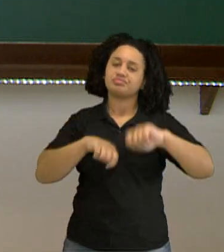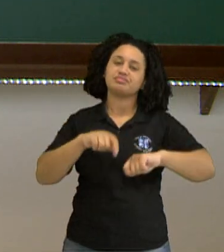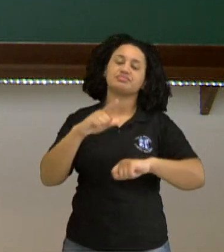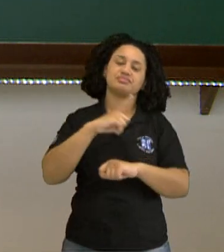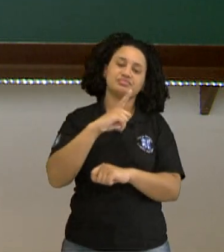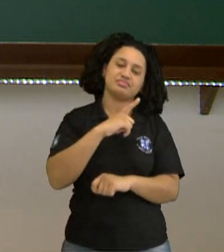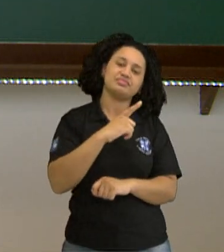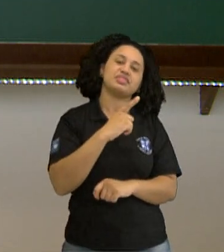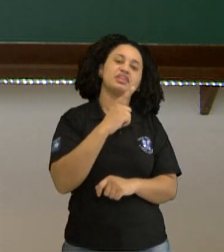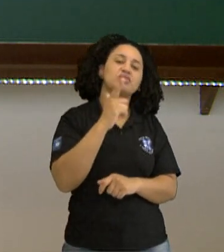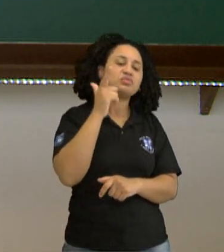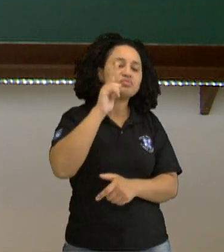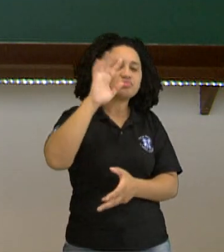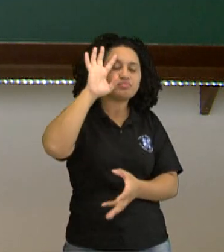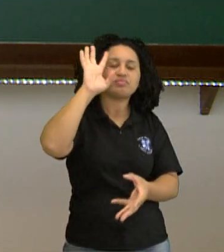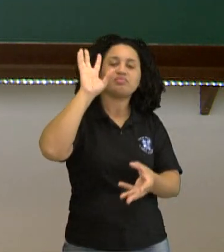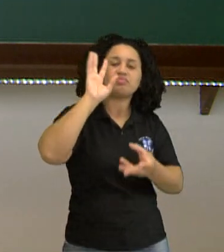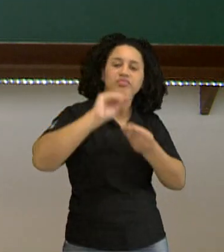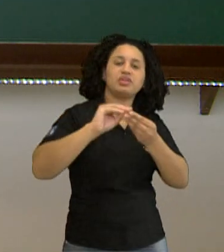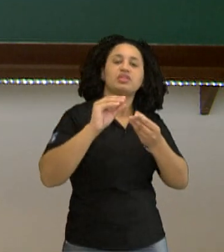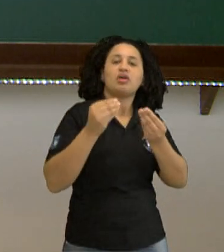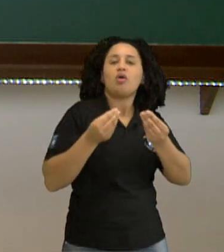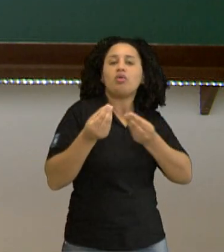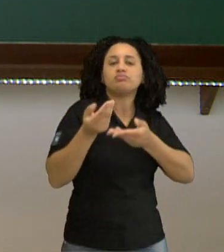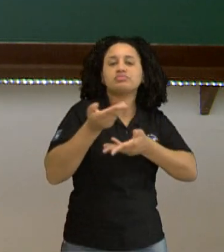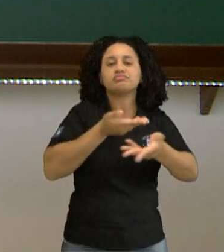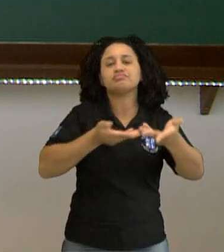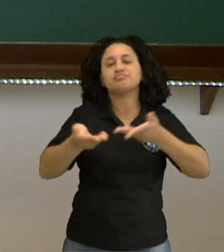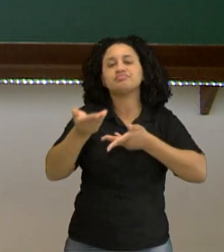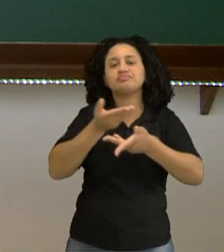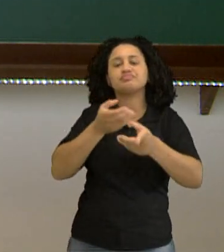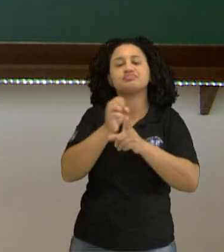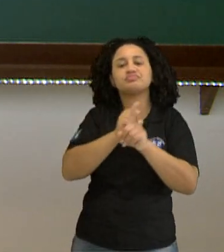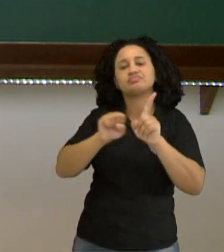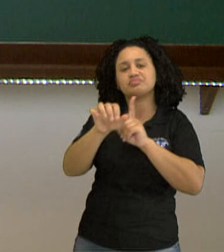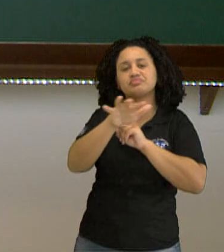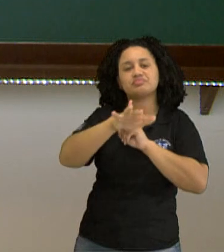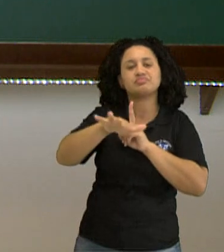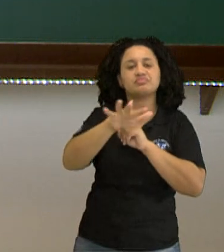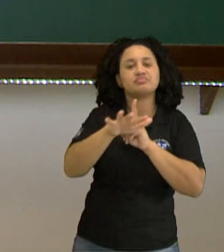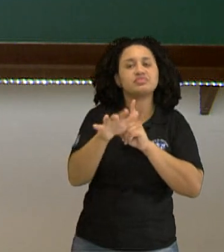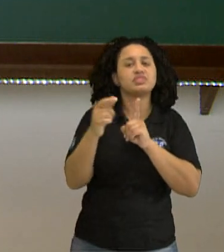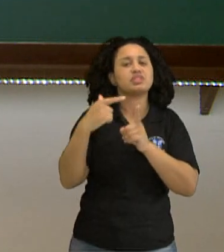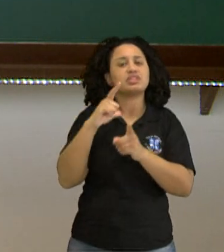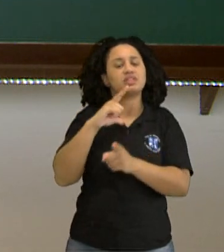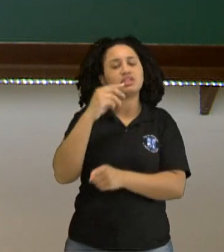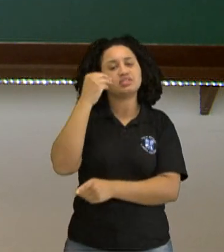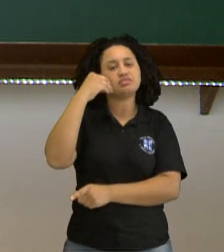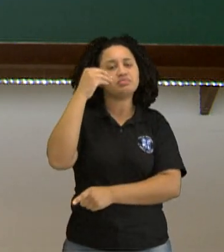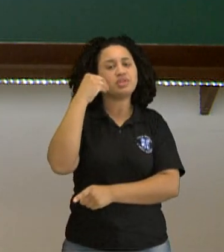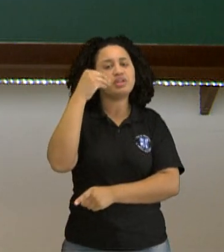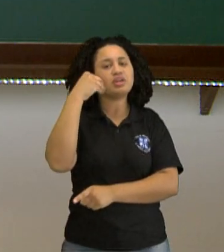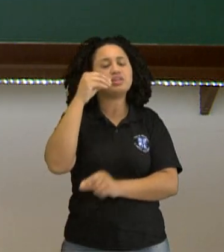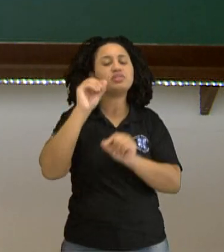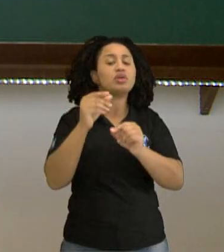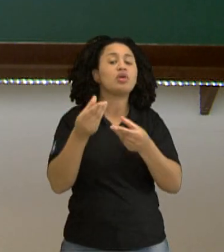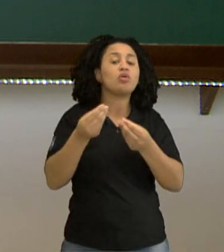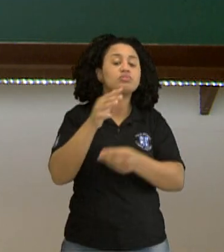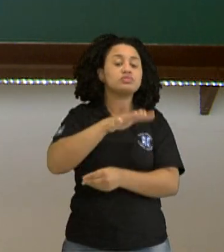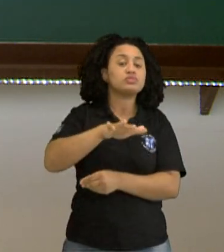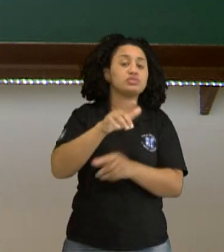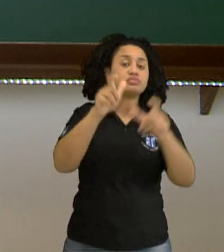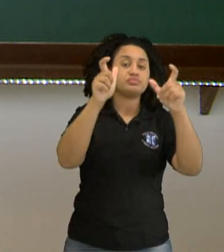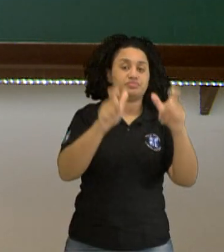viver, de compreender, de elaborar, de você vivenciar a realidade